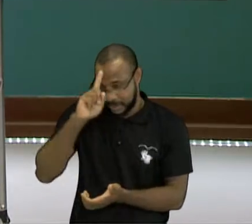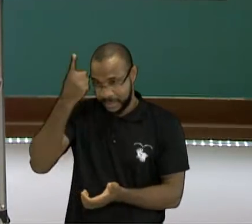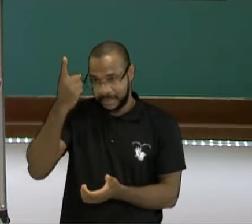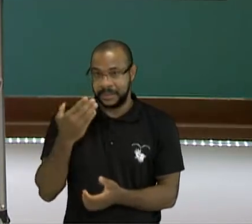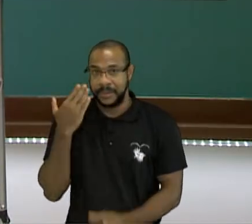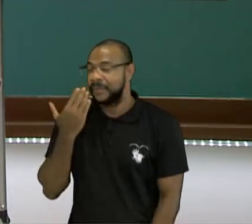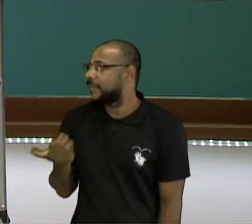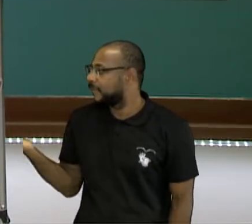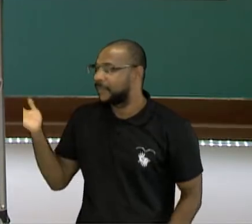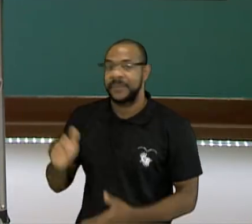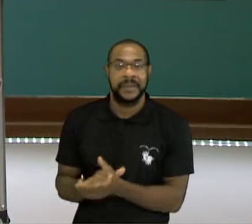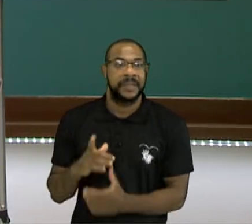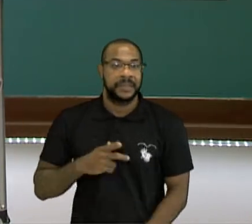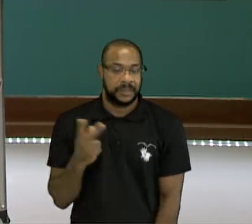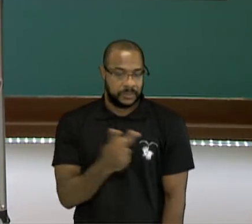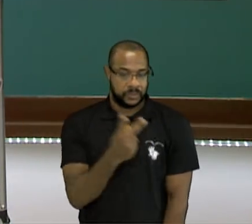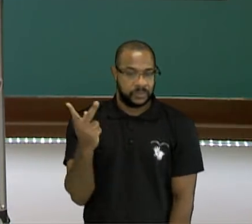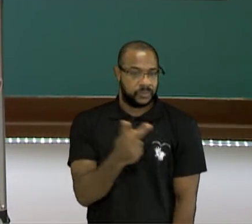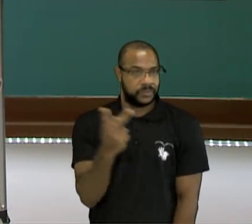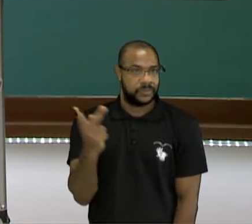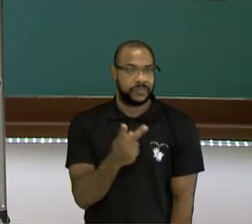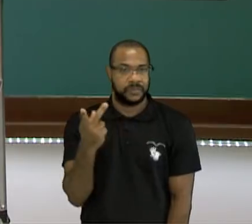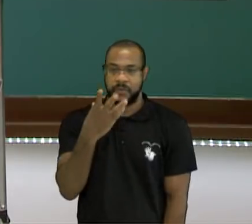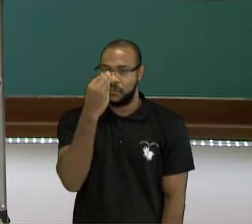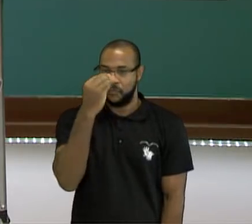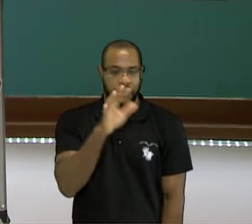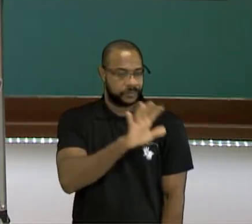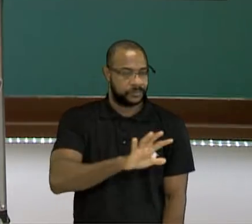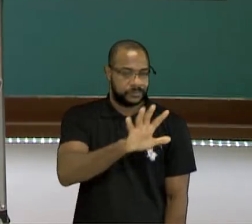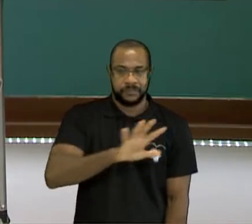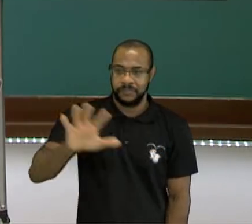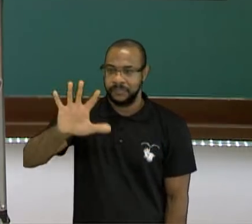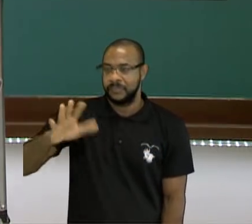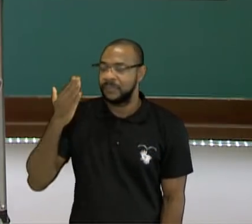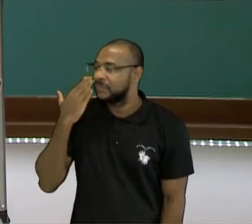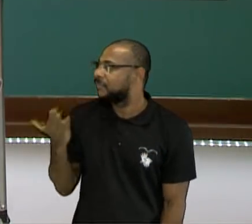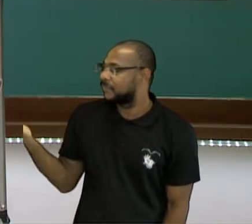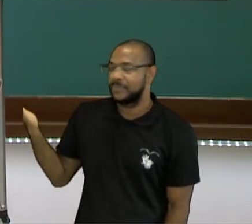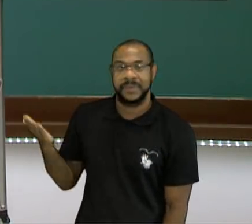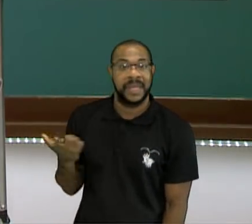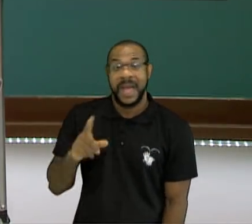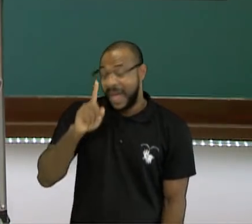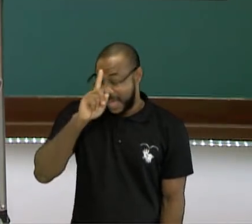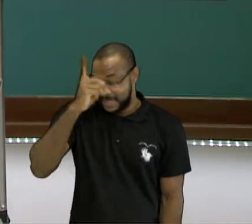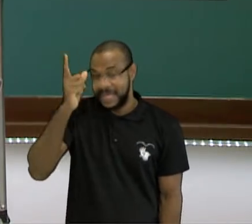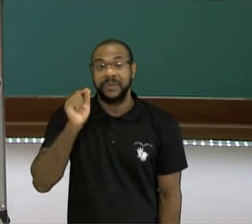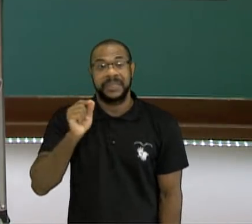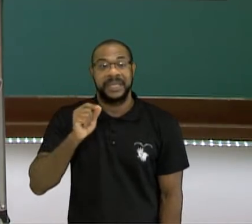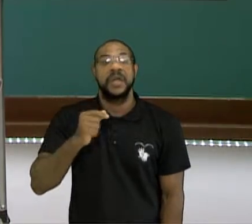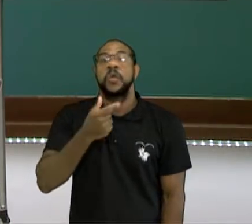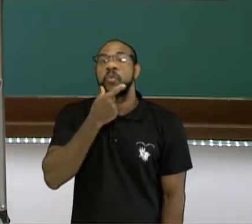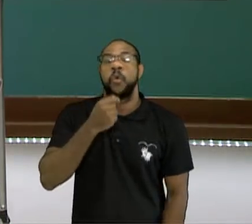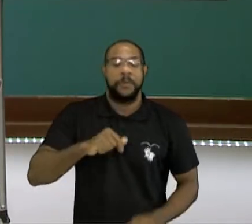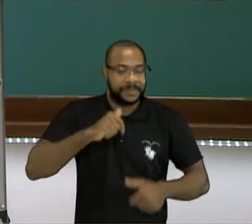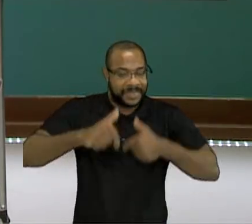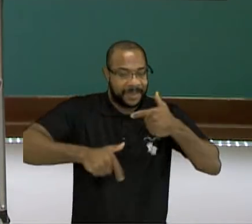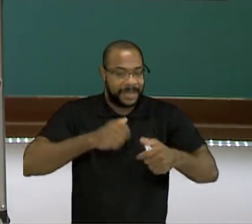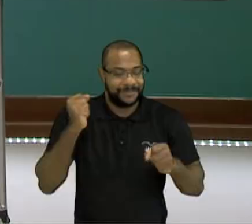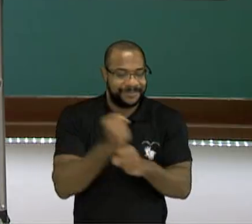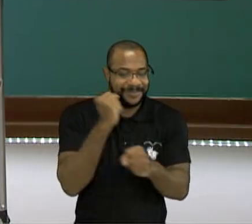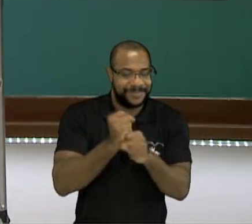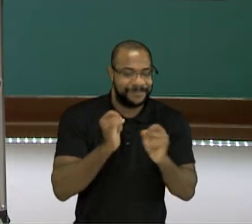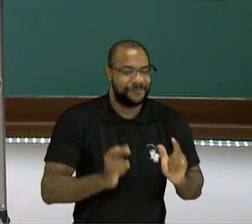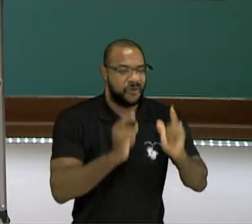aqui nós temos duas que mostram a ideia, né, do trabalho humano, da interferência humana no